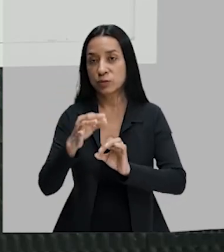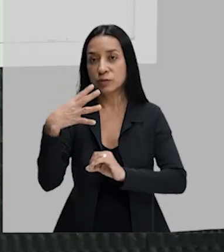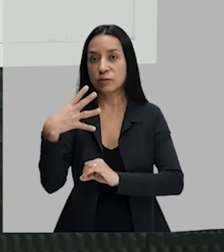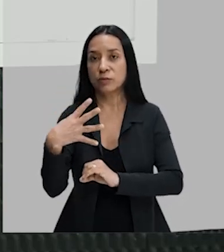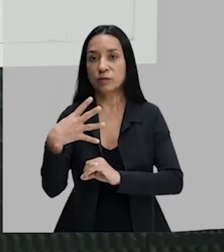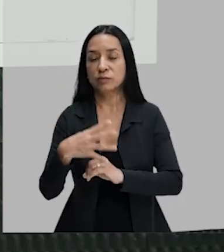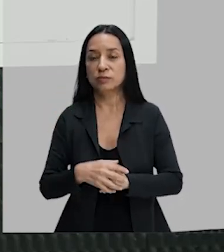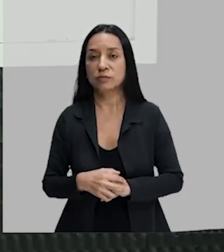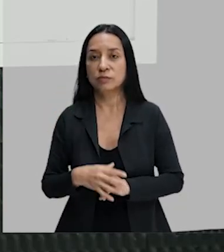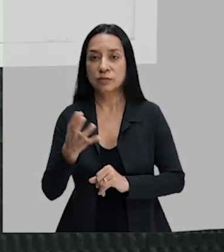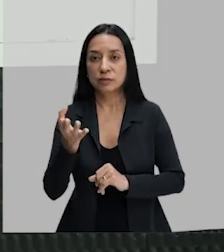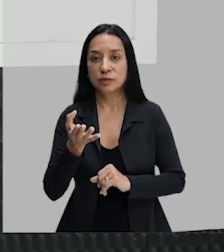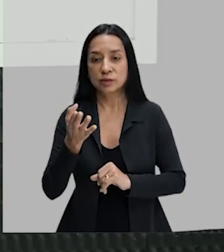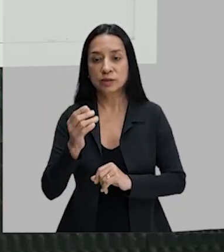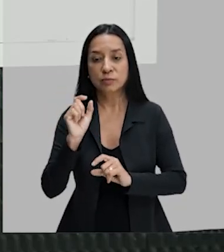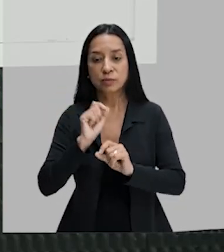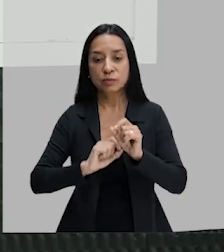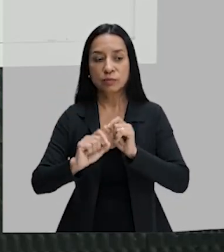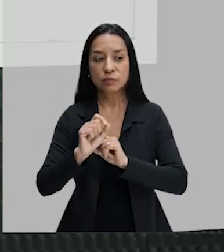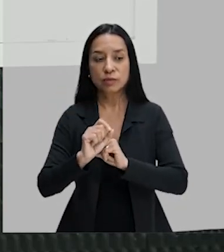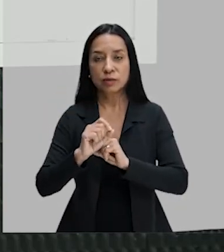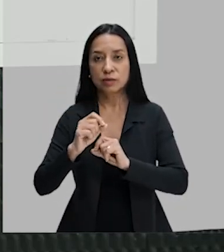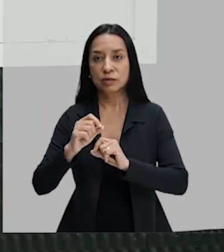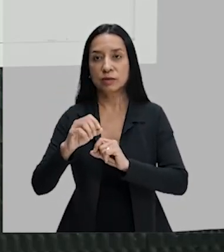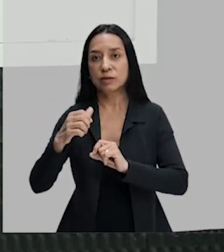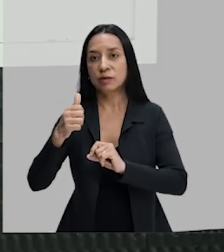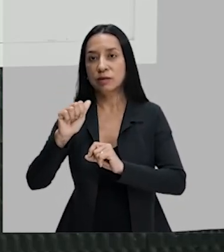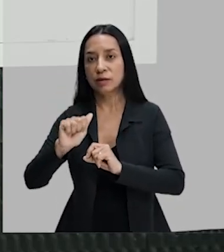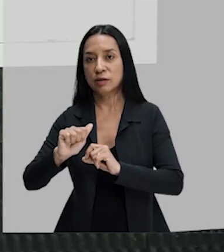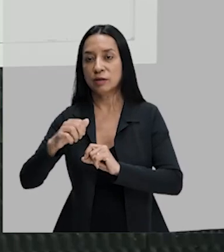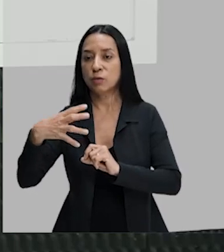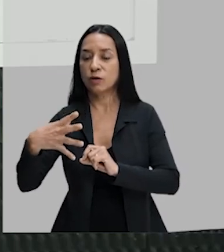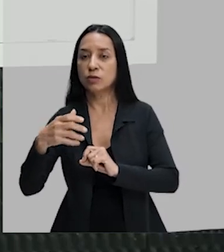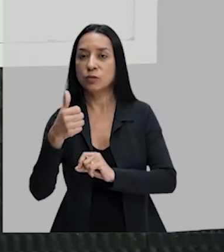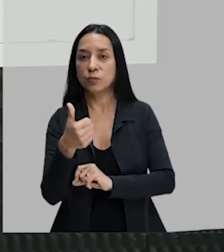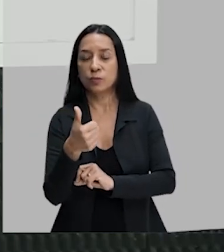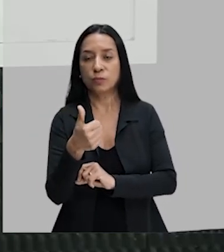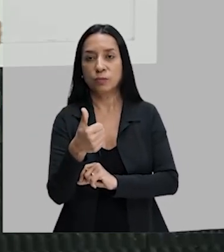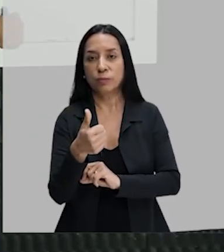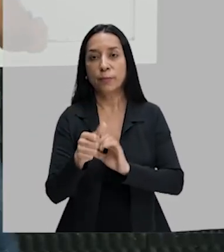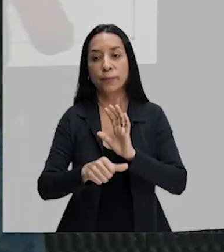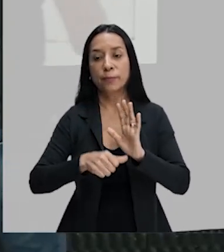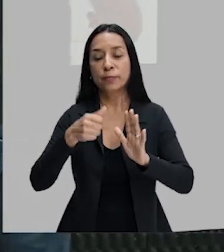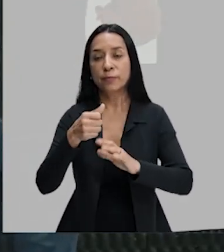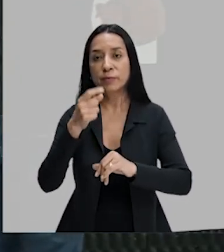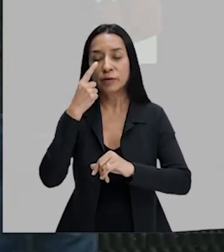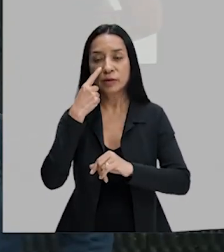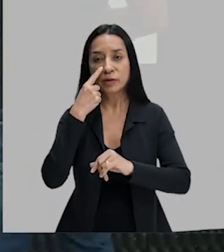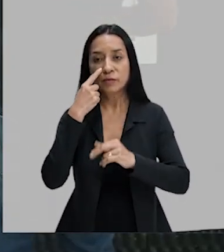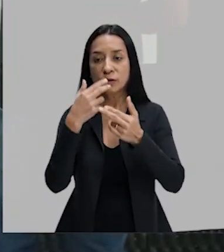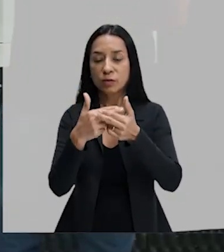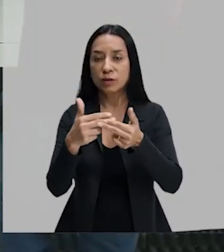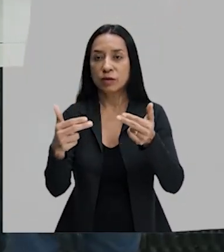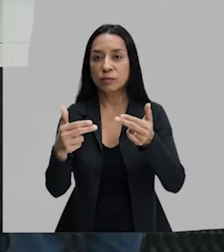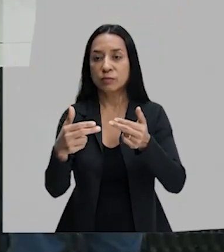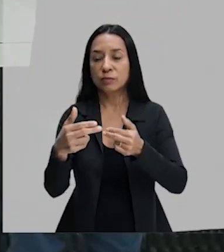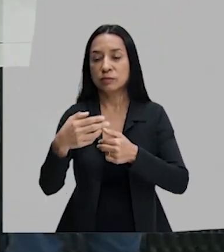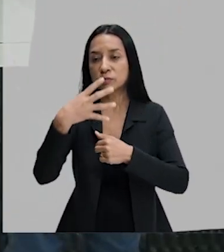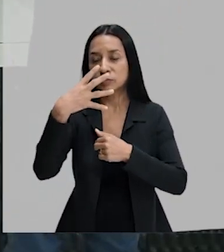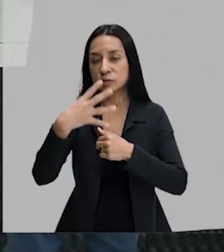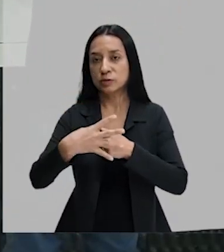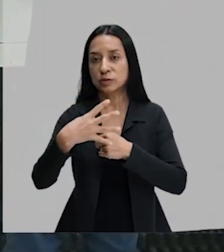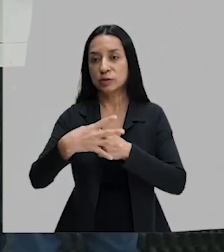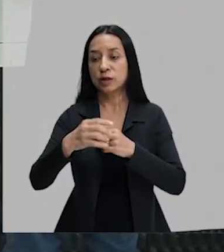cofator do elemento A41. Tá? Primeira coisa, identificar o elemento. Ele está na quarta linha, na